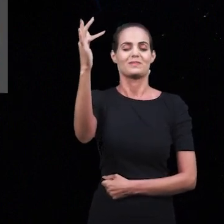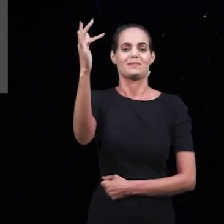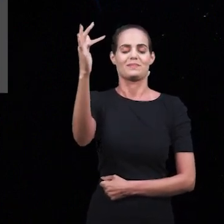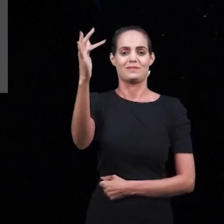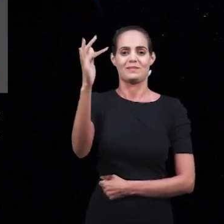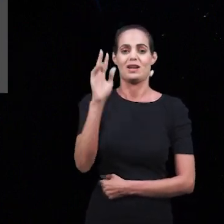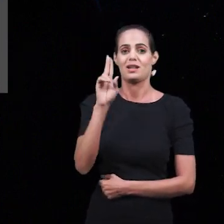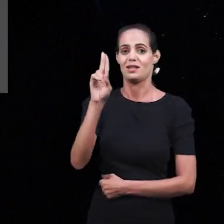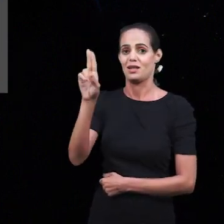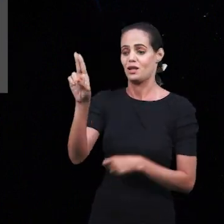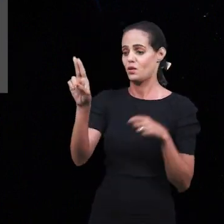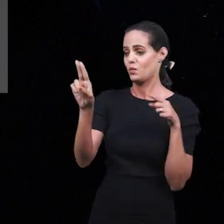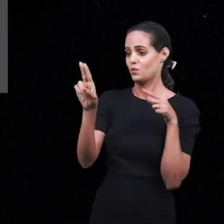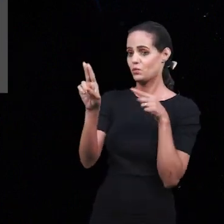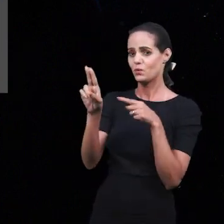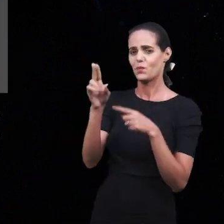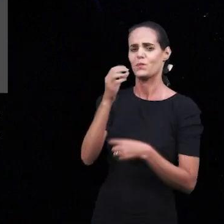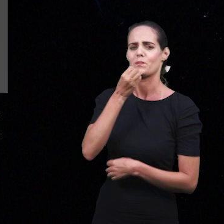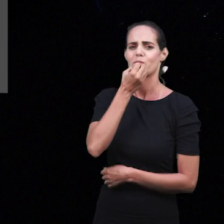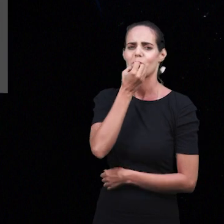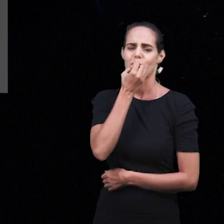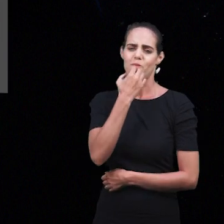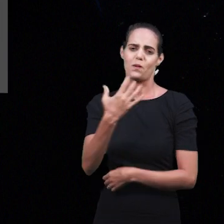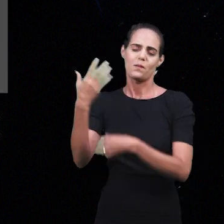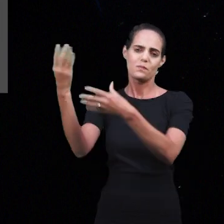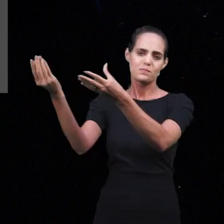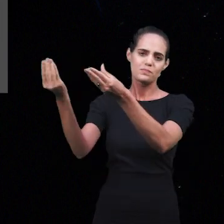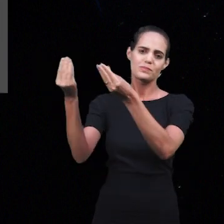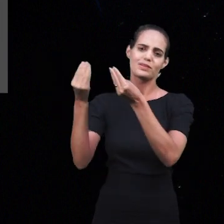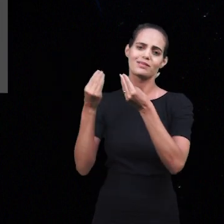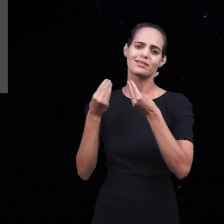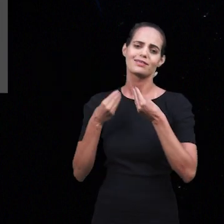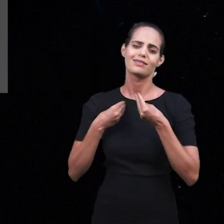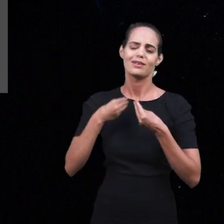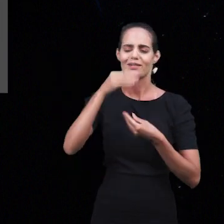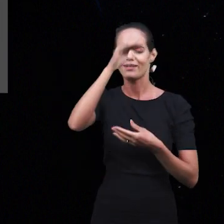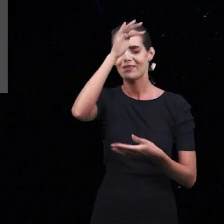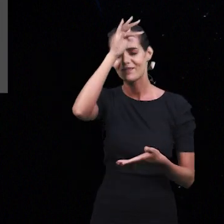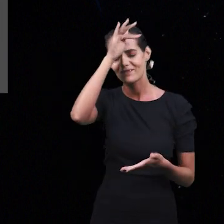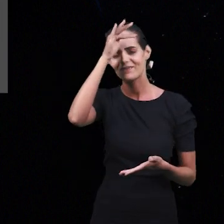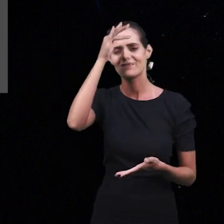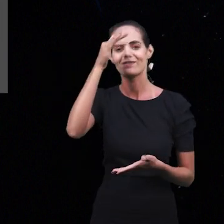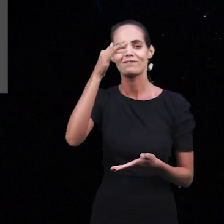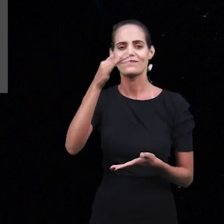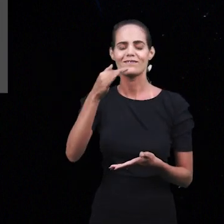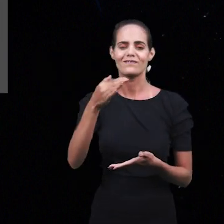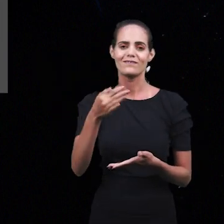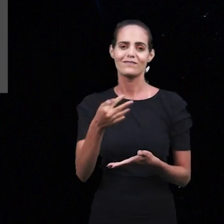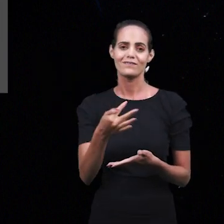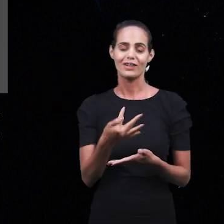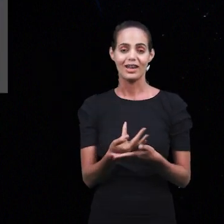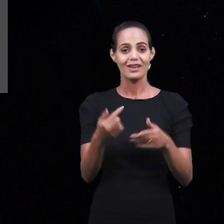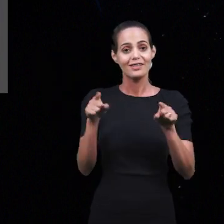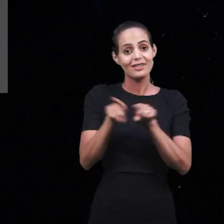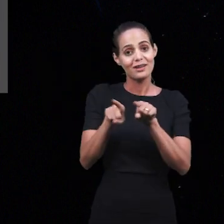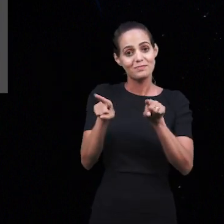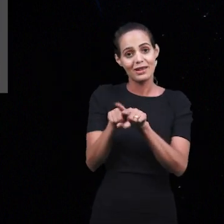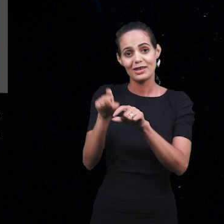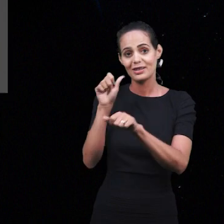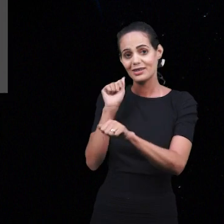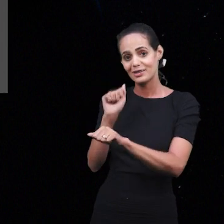porvir. Nome bom, doce a fé,